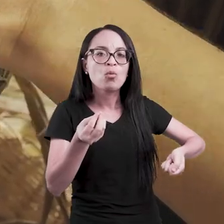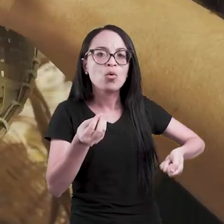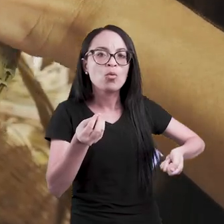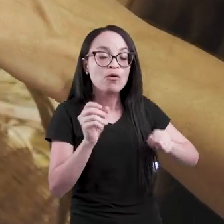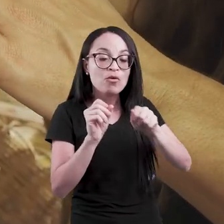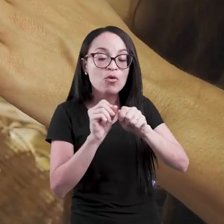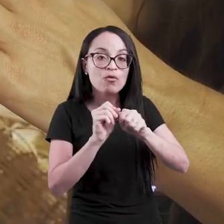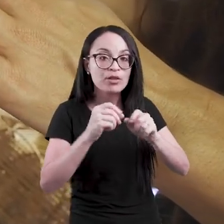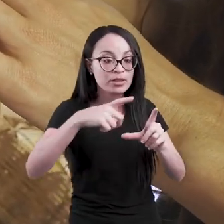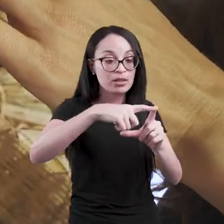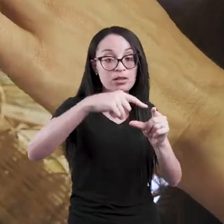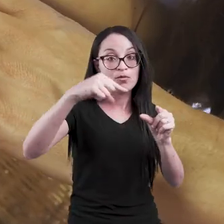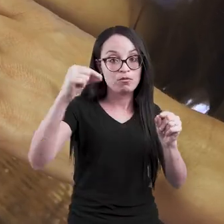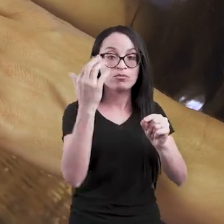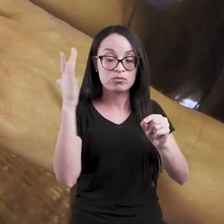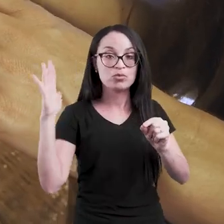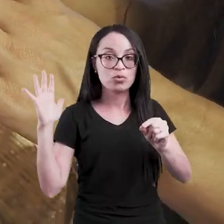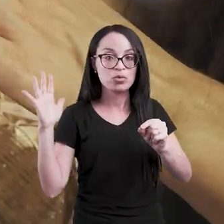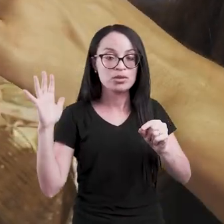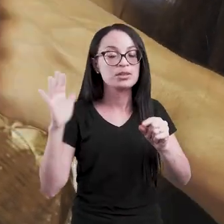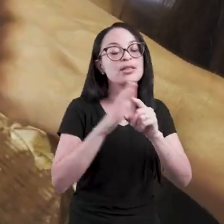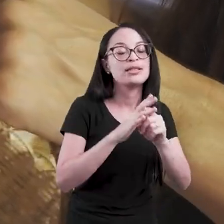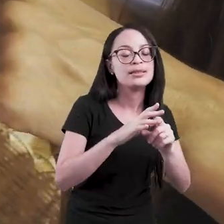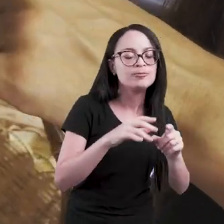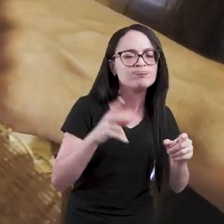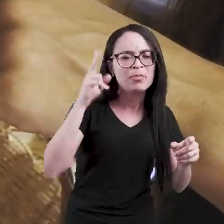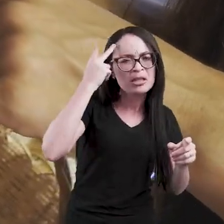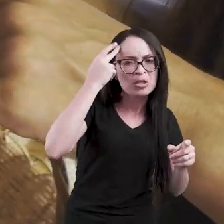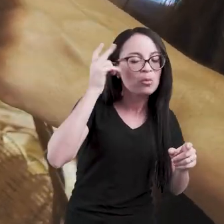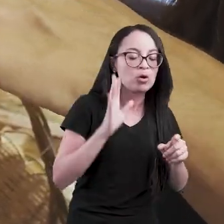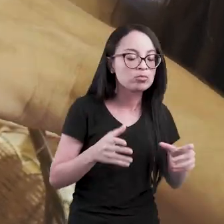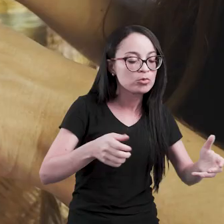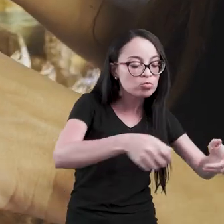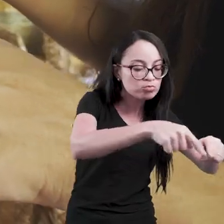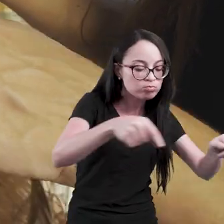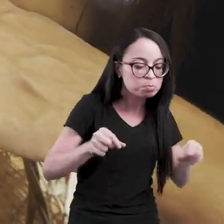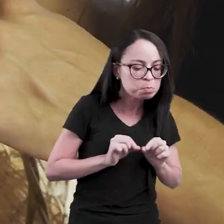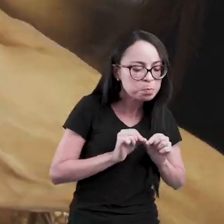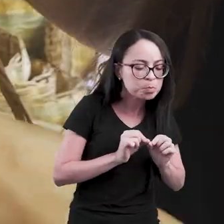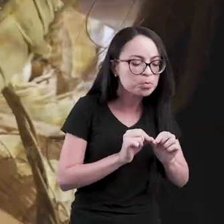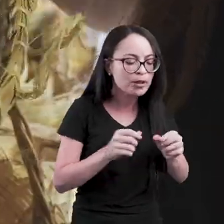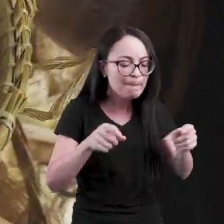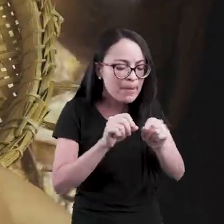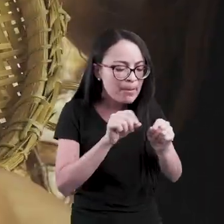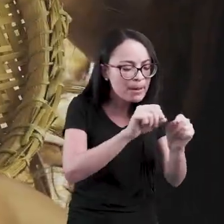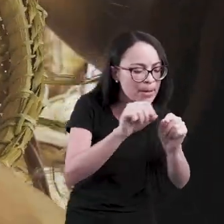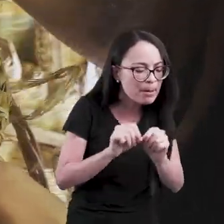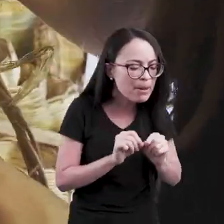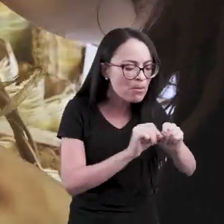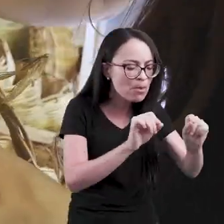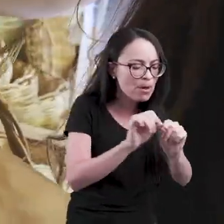feita, produzida de forma artesanal e com produto natural, né? É uma fibra